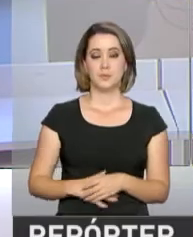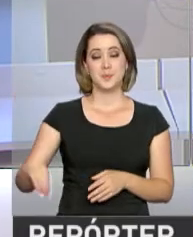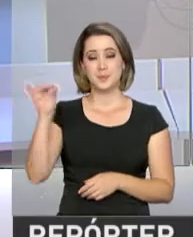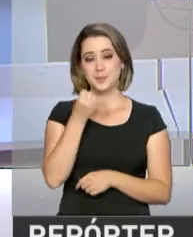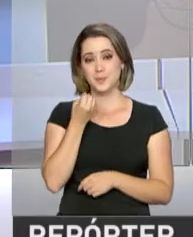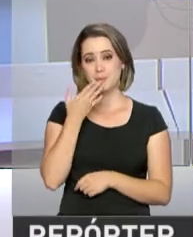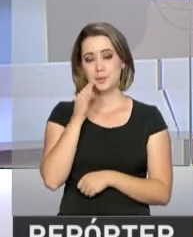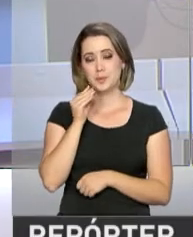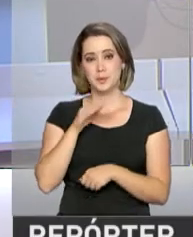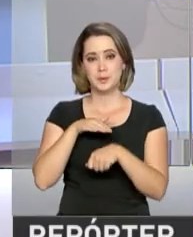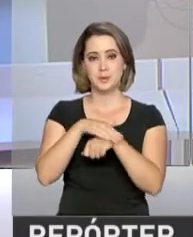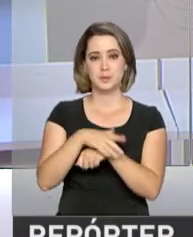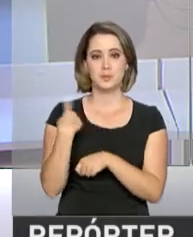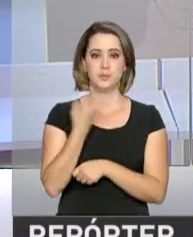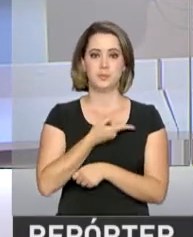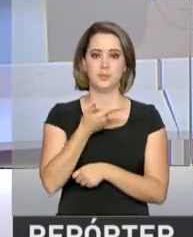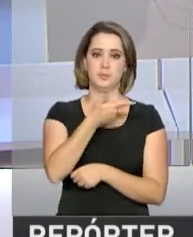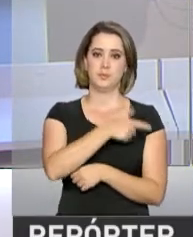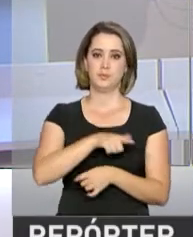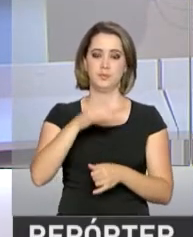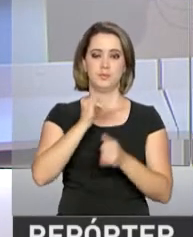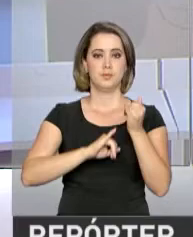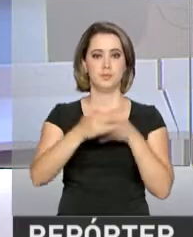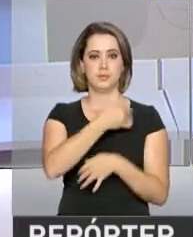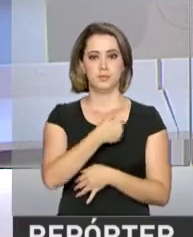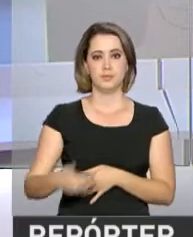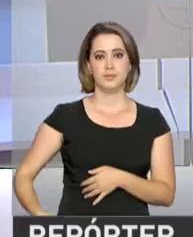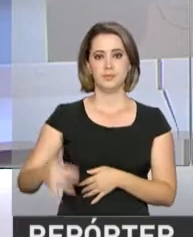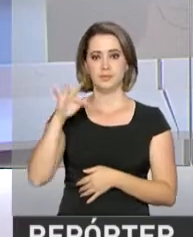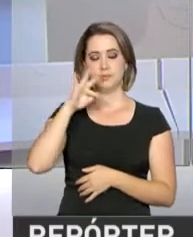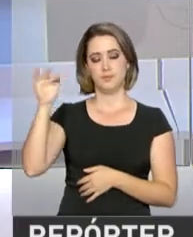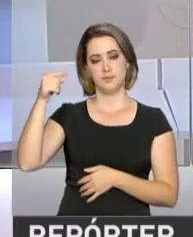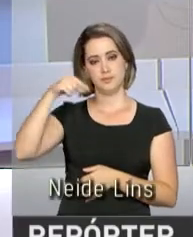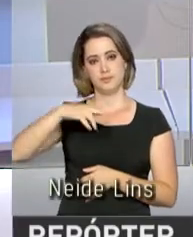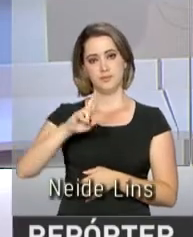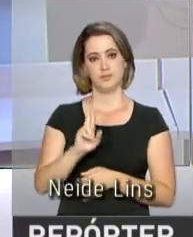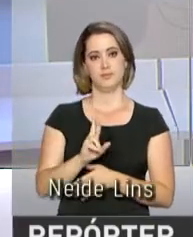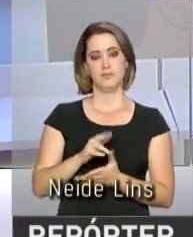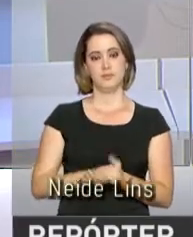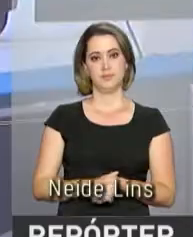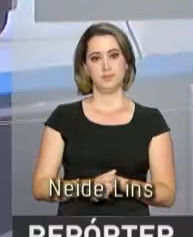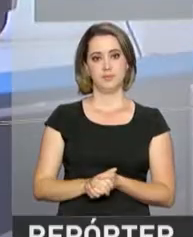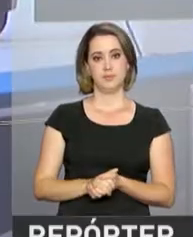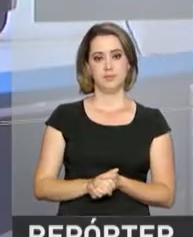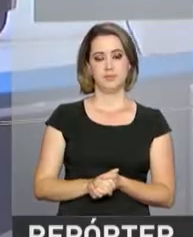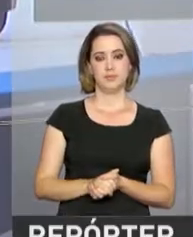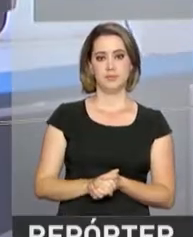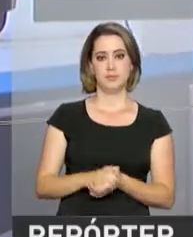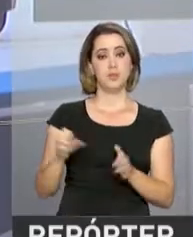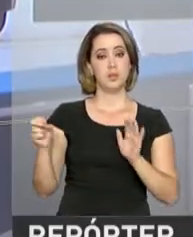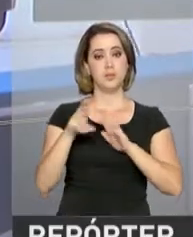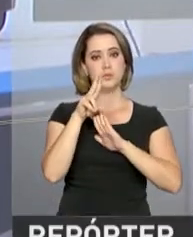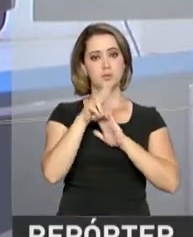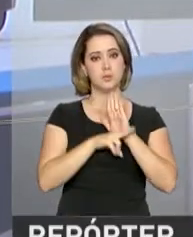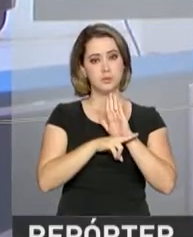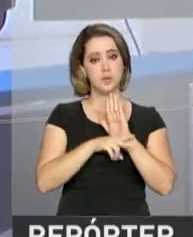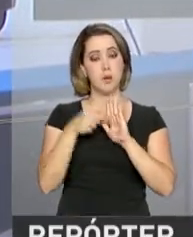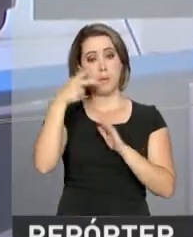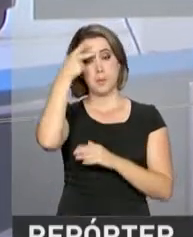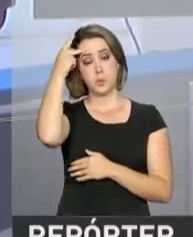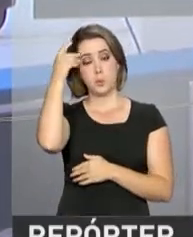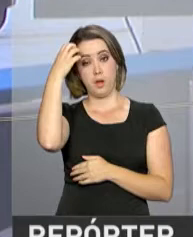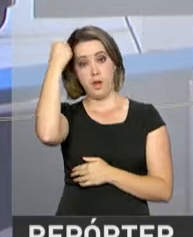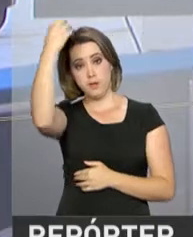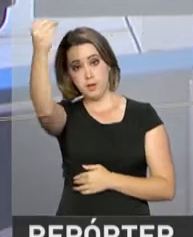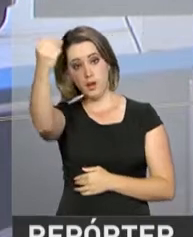Olá, boa noite. Estamos de volta com as notícias do governo federal aqui no Repórter NBR. As novas regras para quem